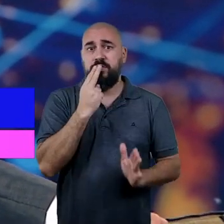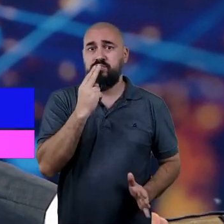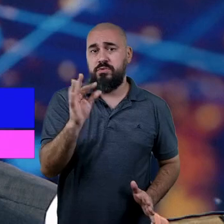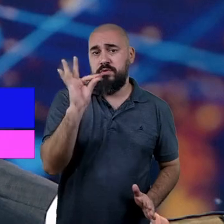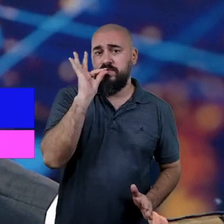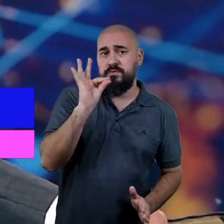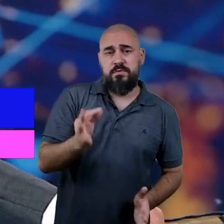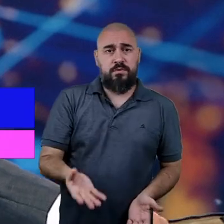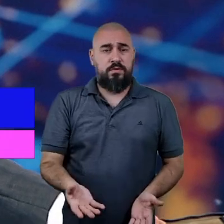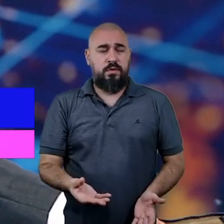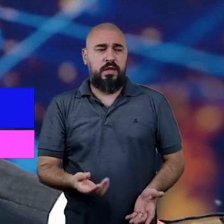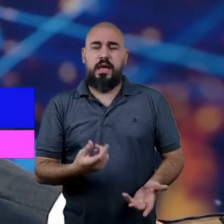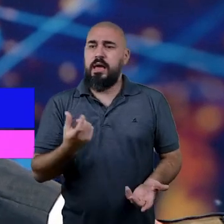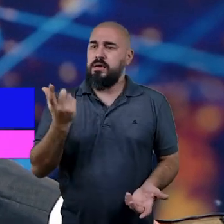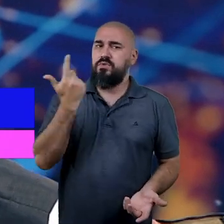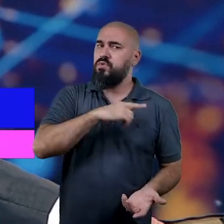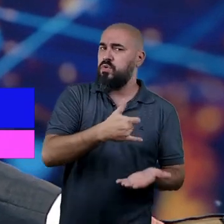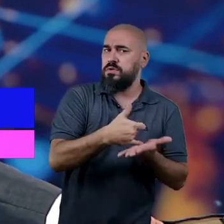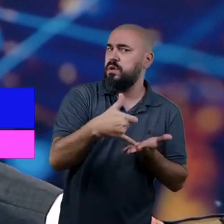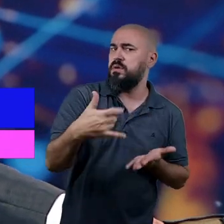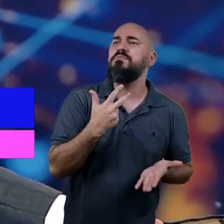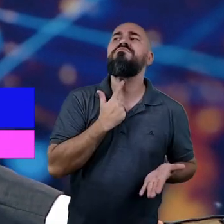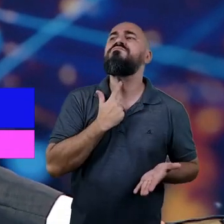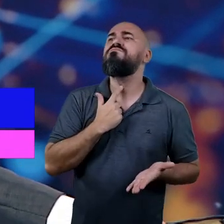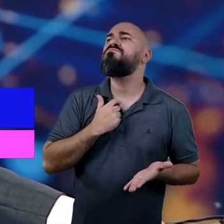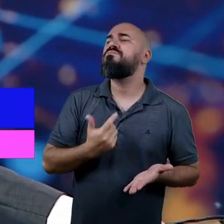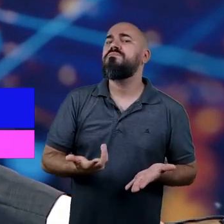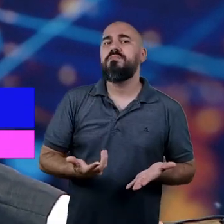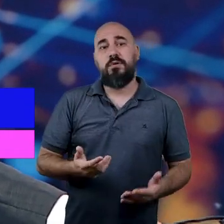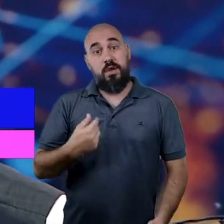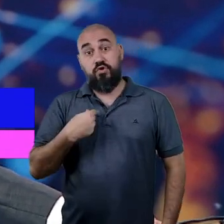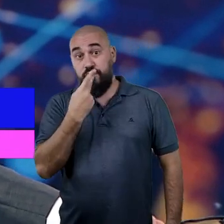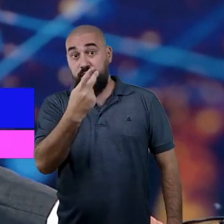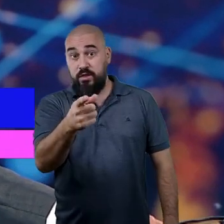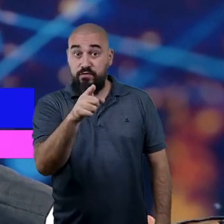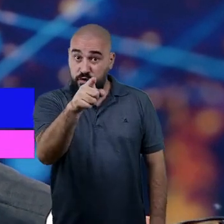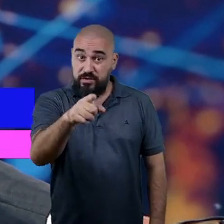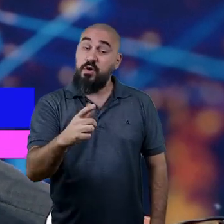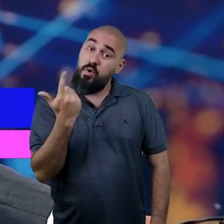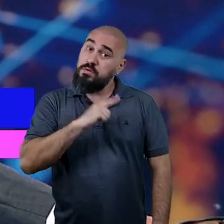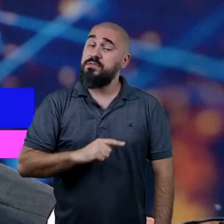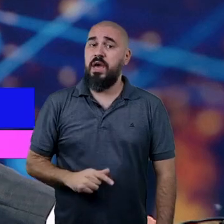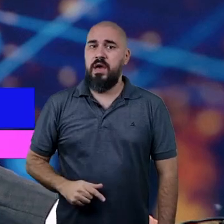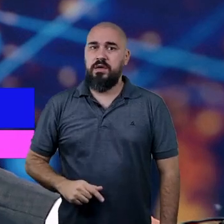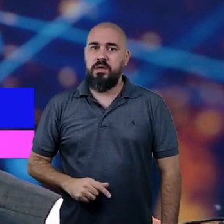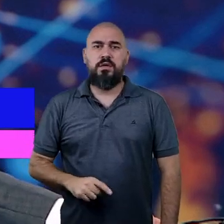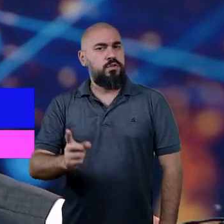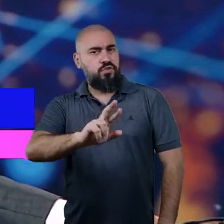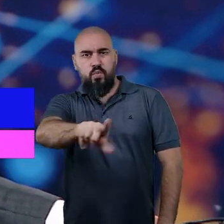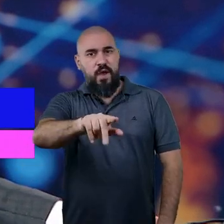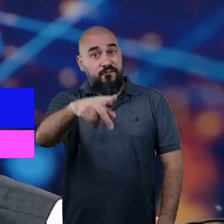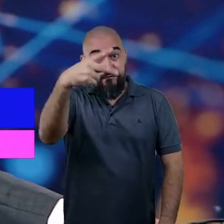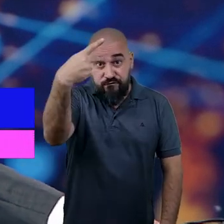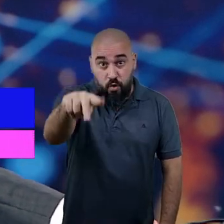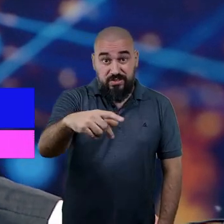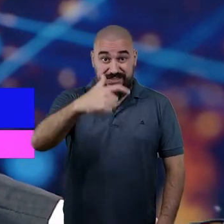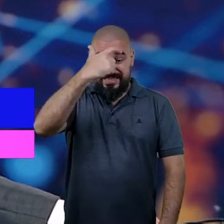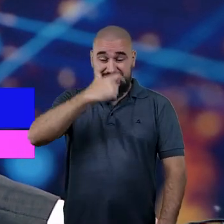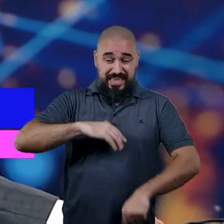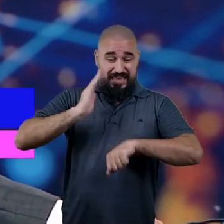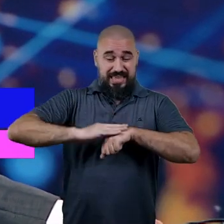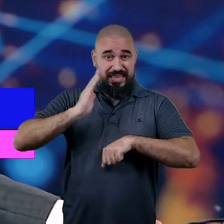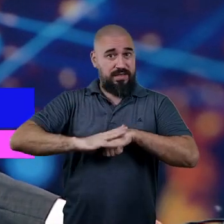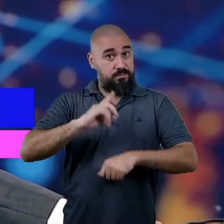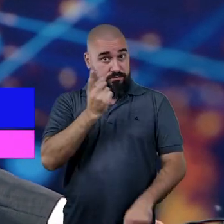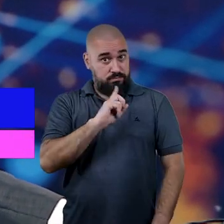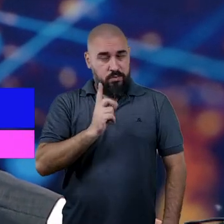assim, pastor, eu não consigo vencer essa droga aqui. Eu estou dizendo para você que você consegue. Não pelo seu poder, não pela sua força, mas pela ajuda que vem do